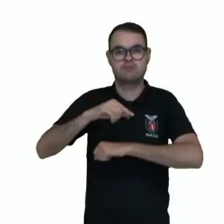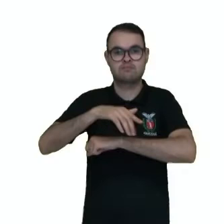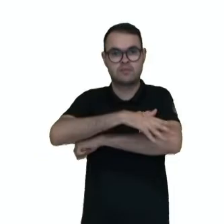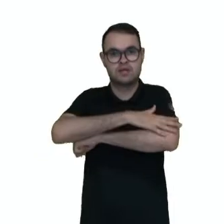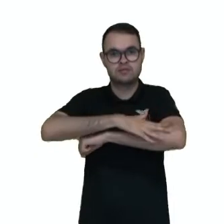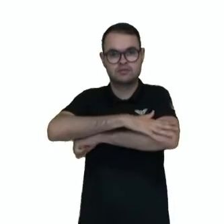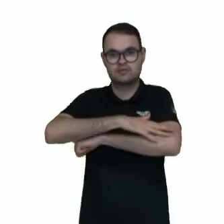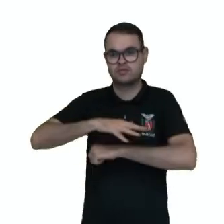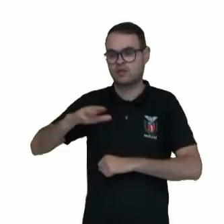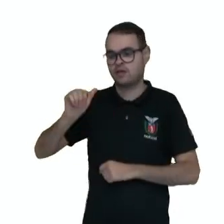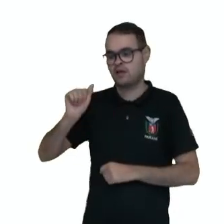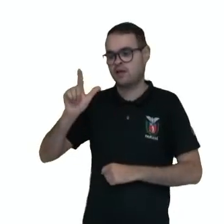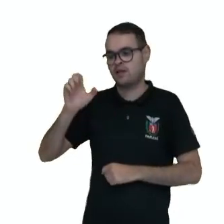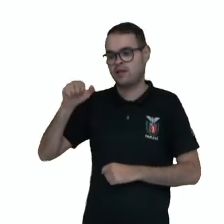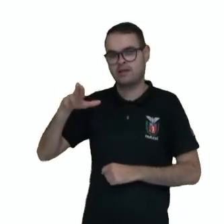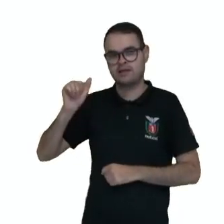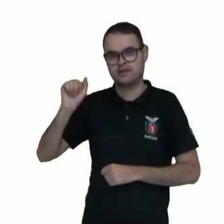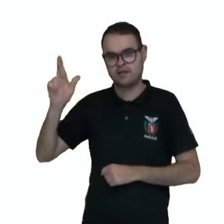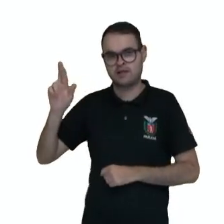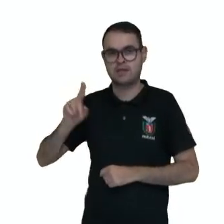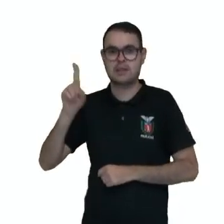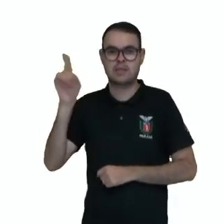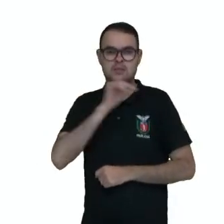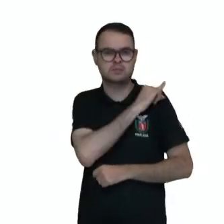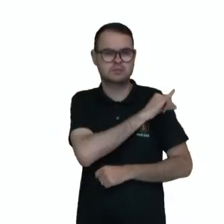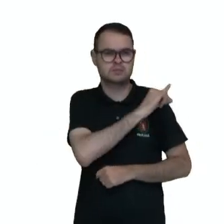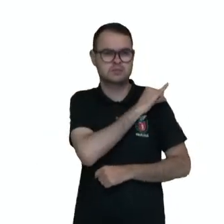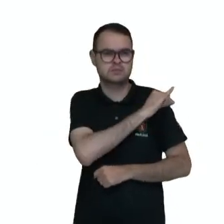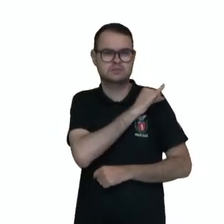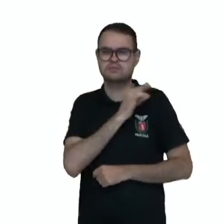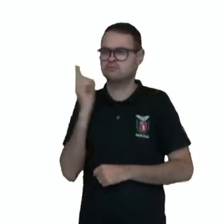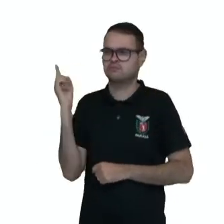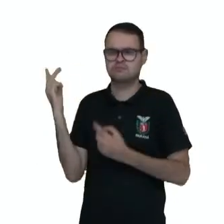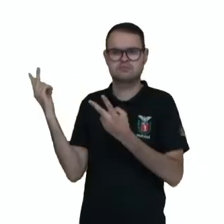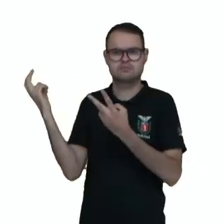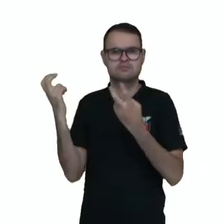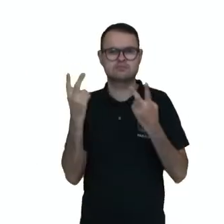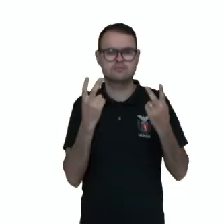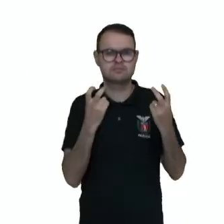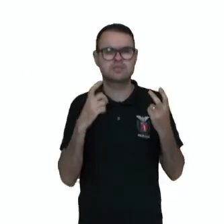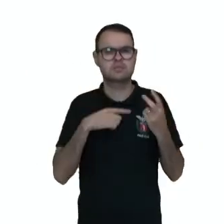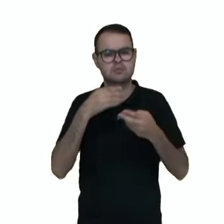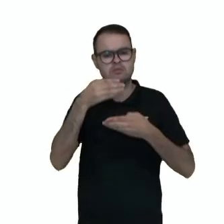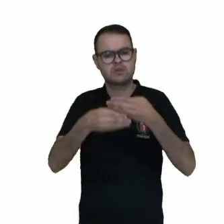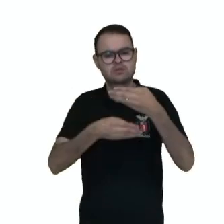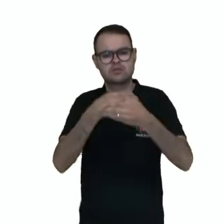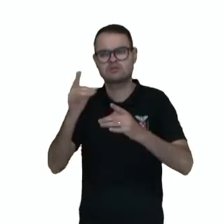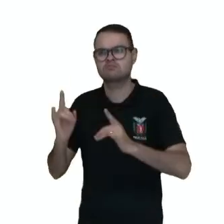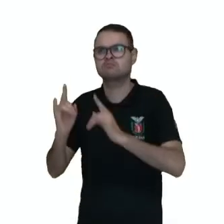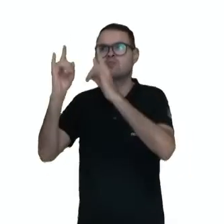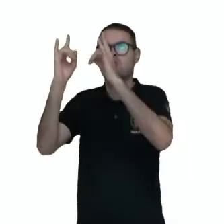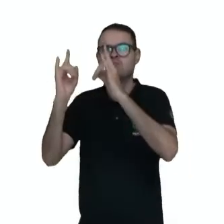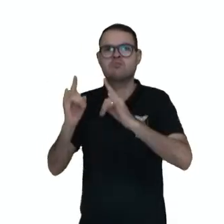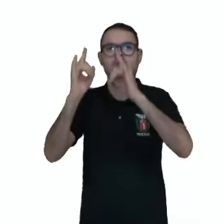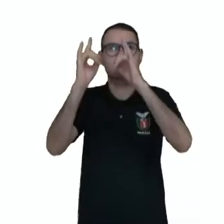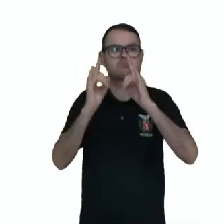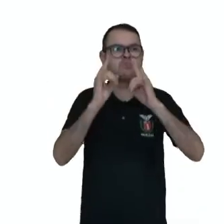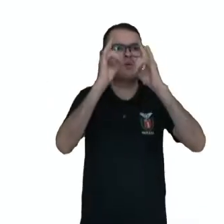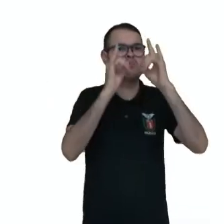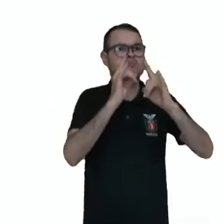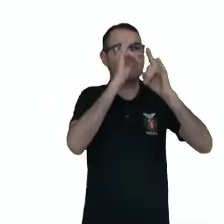de Alencar no Rio de Janeiro. Então a gente percebe o quê? Um processo de urbanização, a